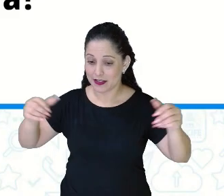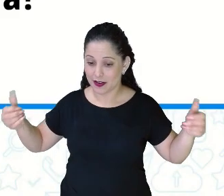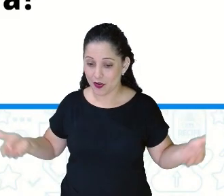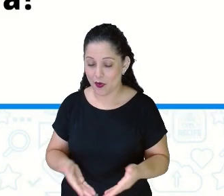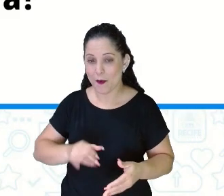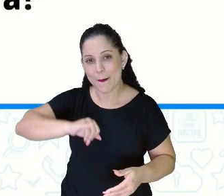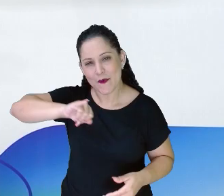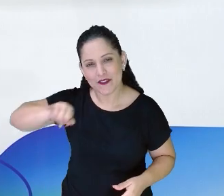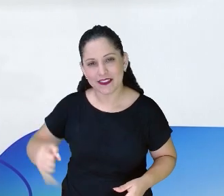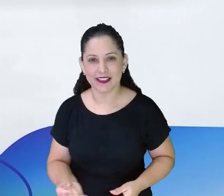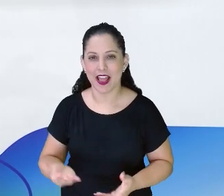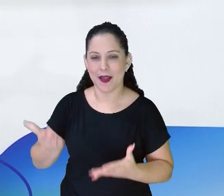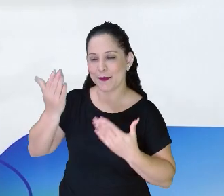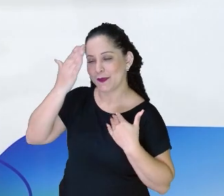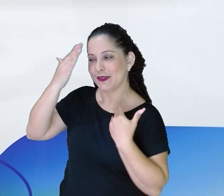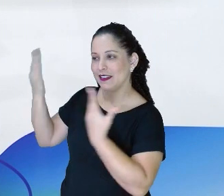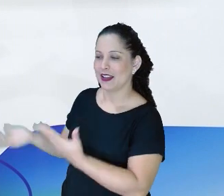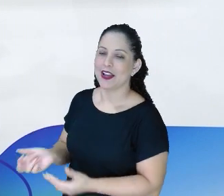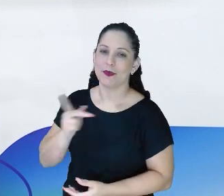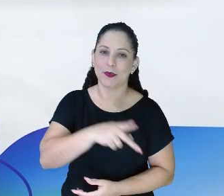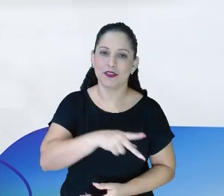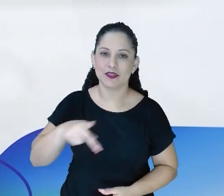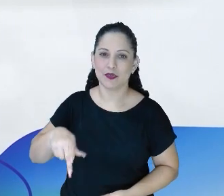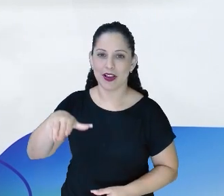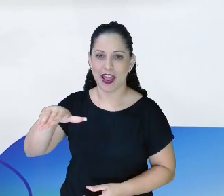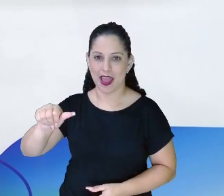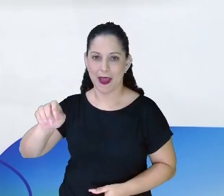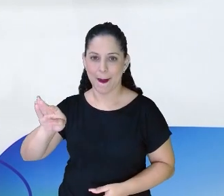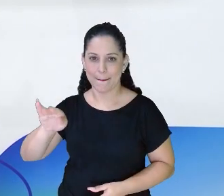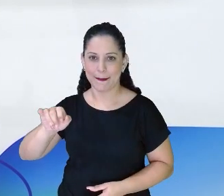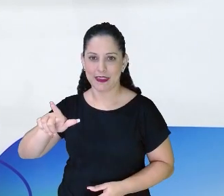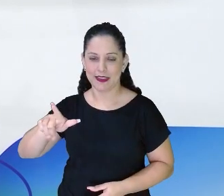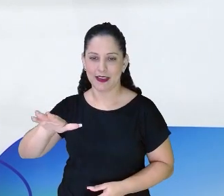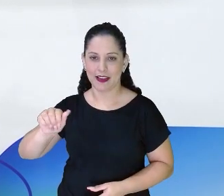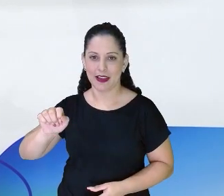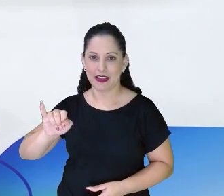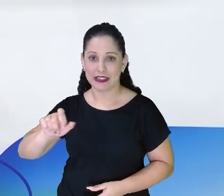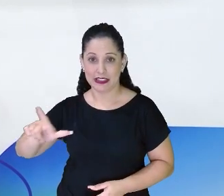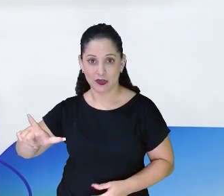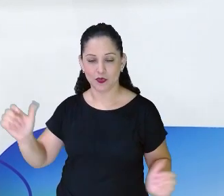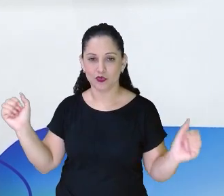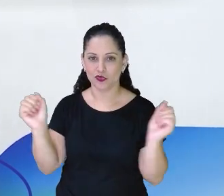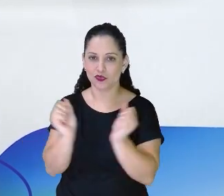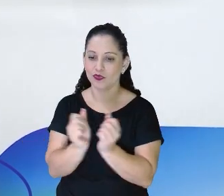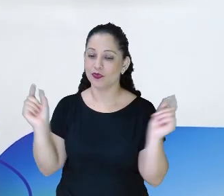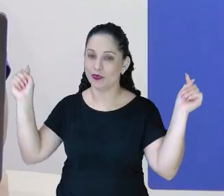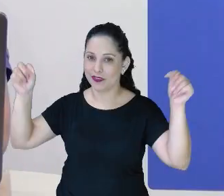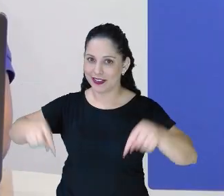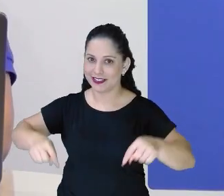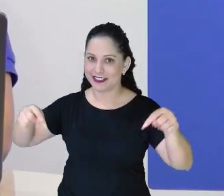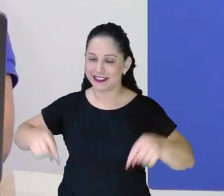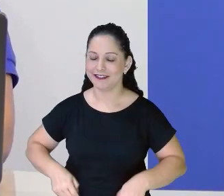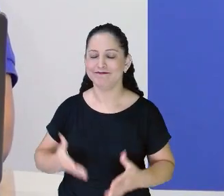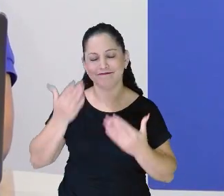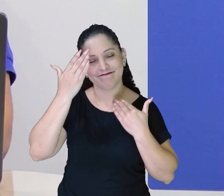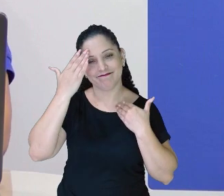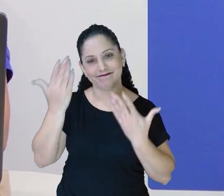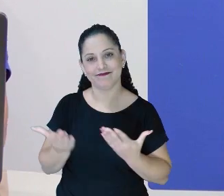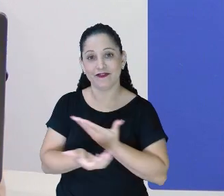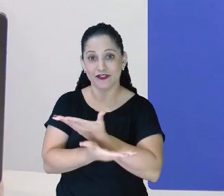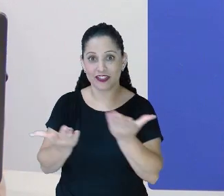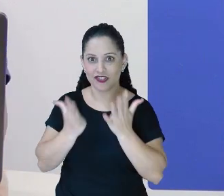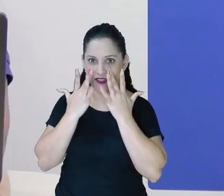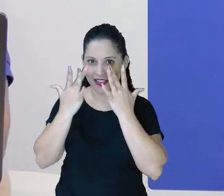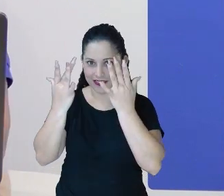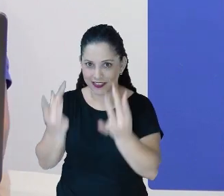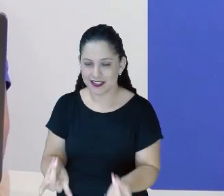para agradecer a professora Abigail Viana por estar comigo até agora. Eu agradeço, eles estavam aqui prestando atenção. Olha